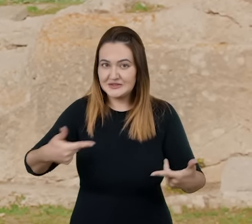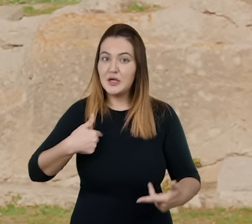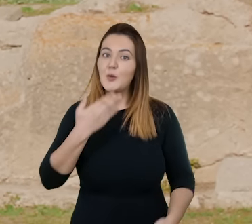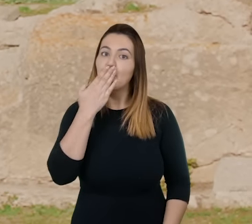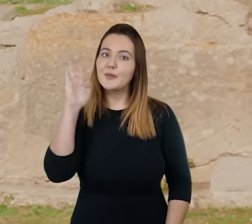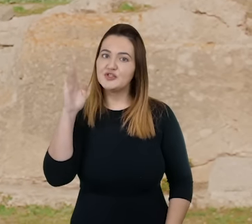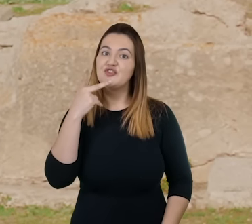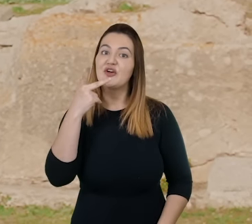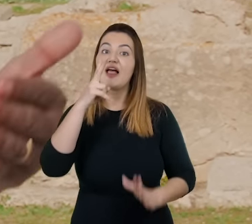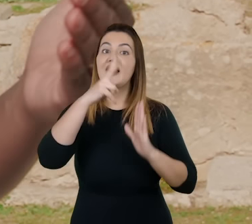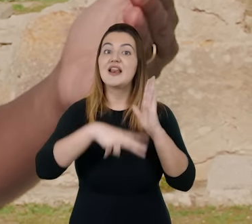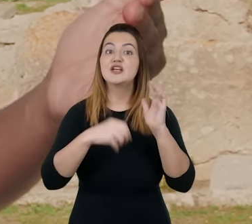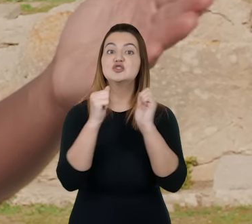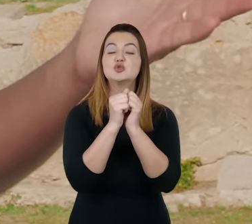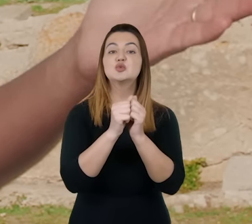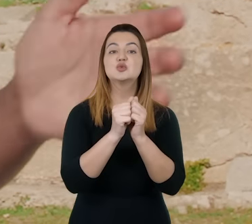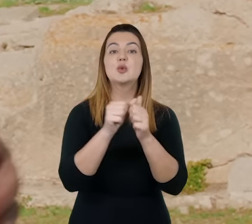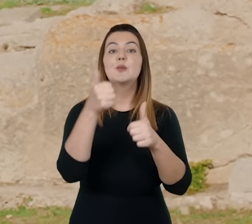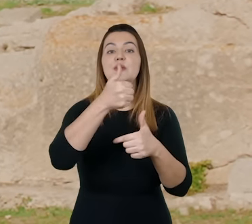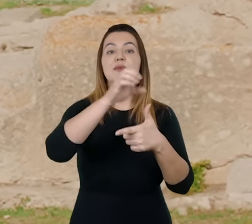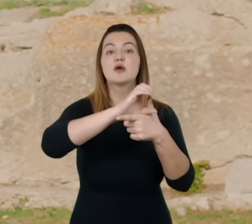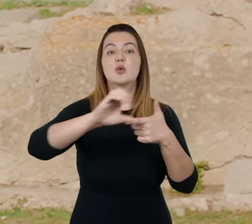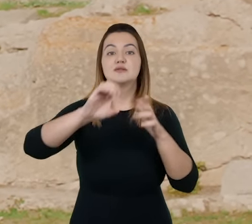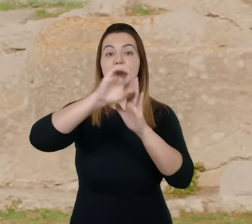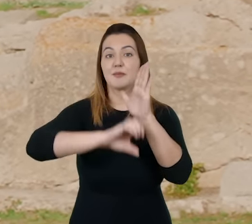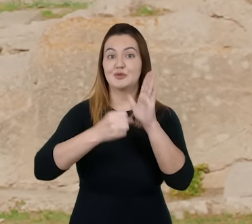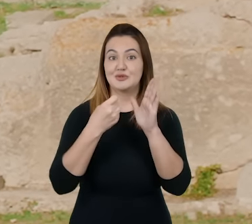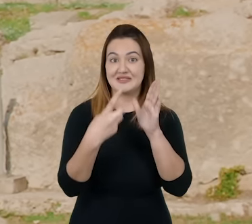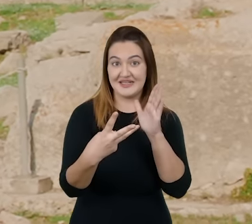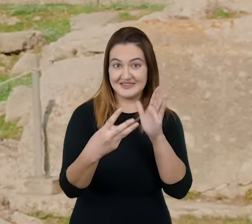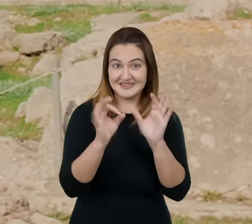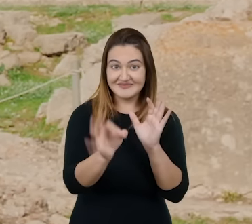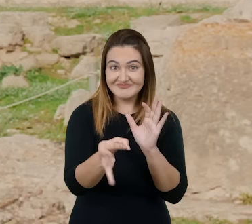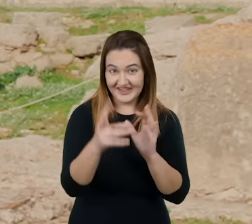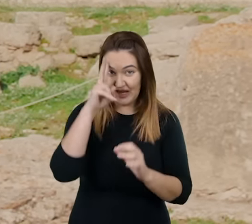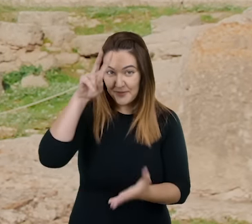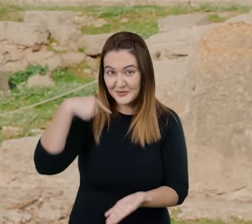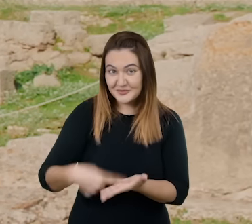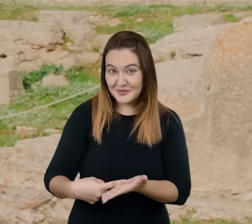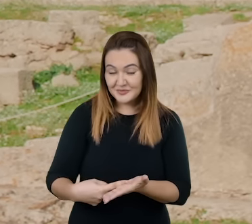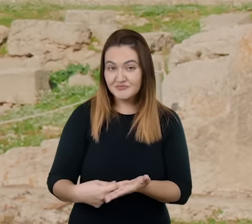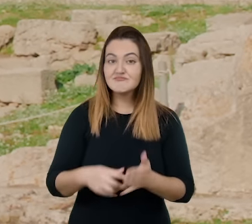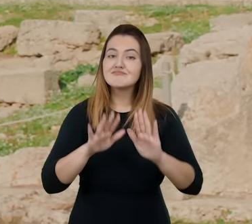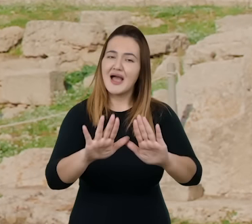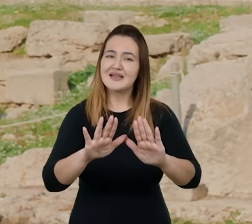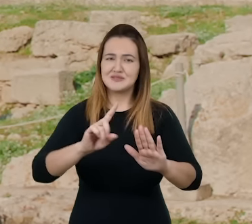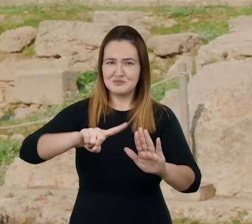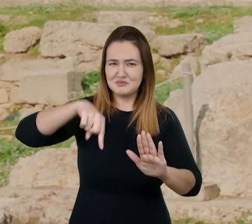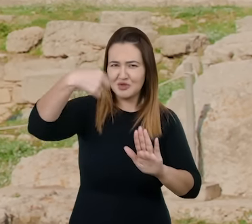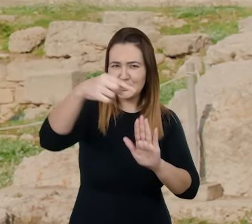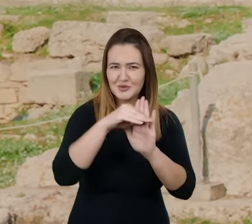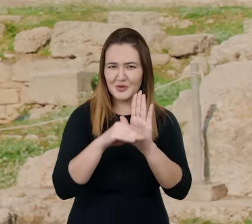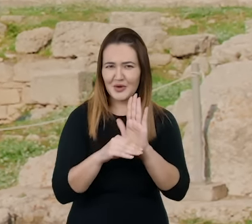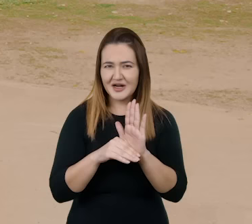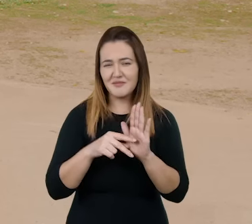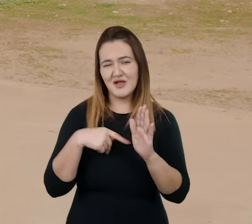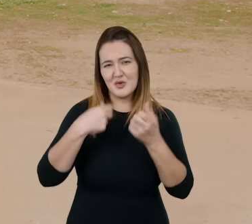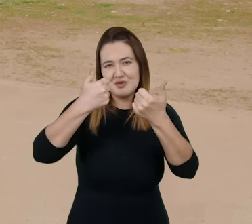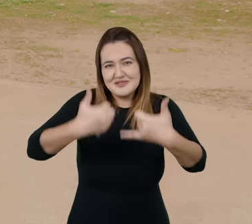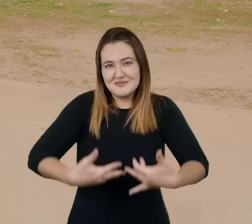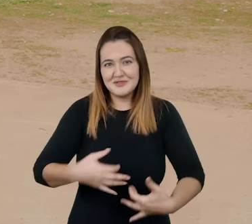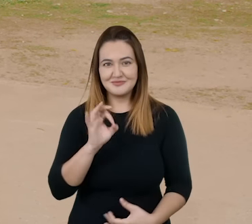do programa de hoje que iria ler com vocês 1 Coríntios 13. Então vamos fazer o seguinte, vamos continuar esse assunto na próxima semana.